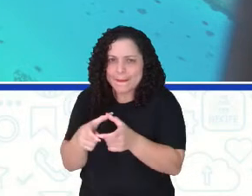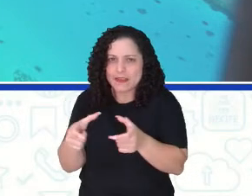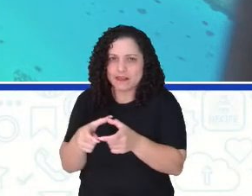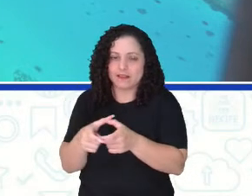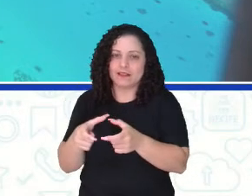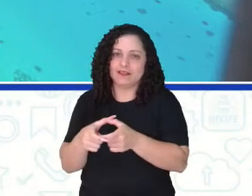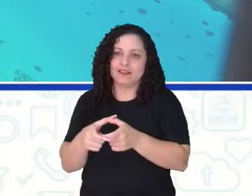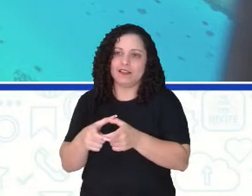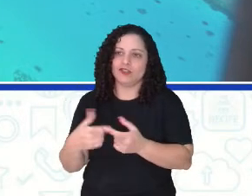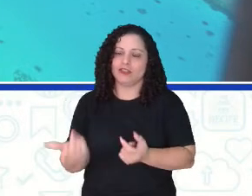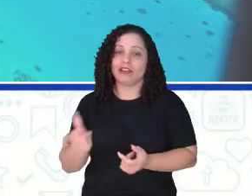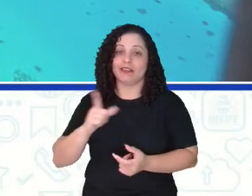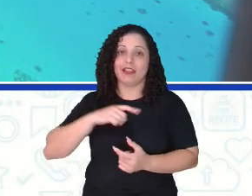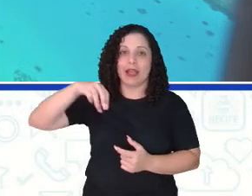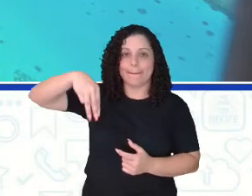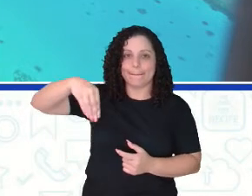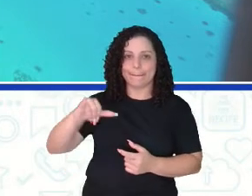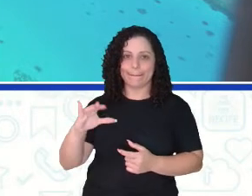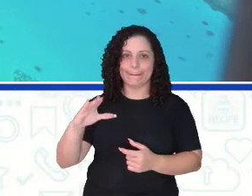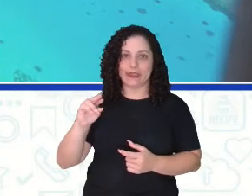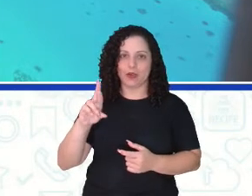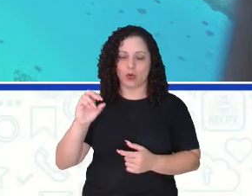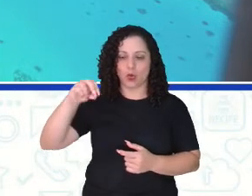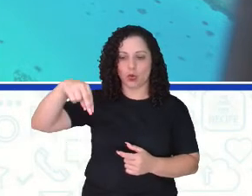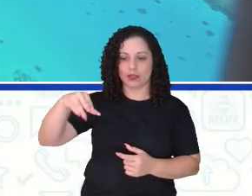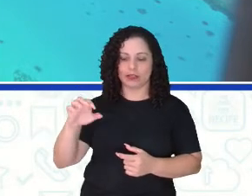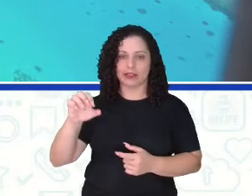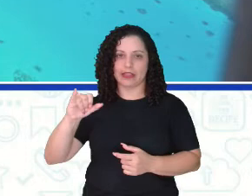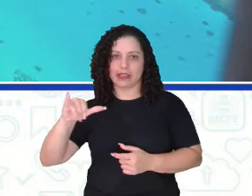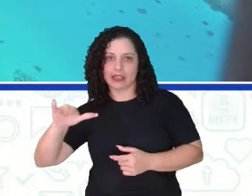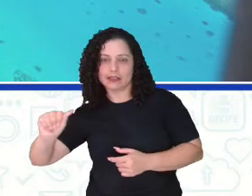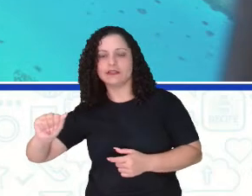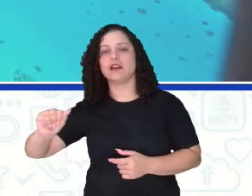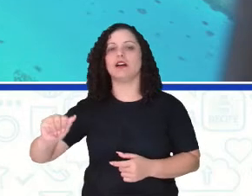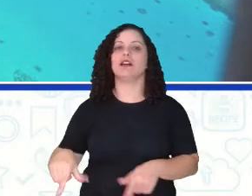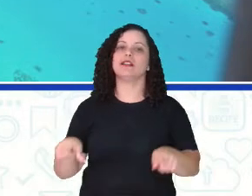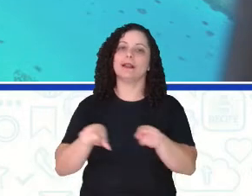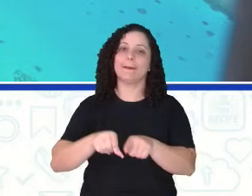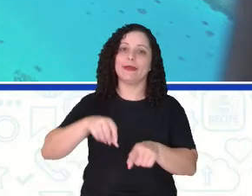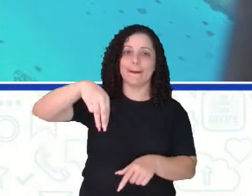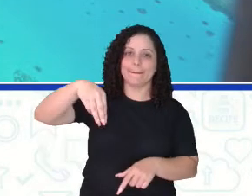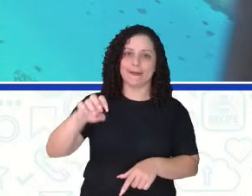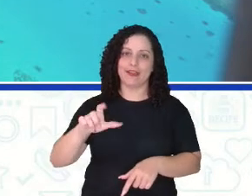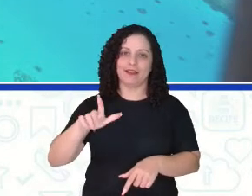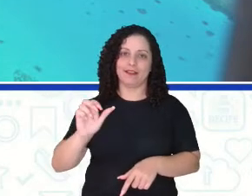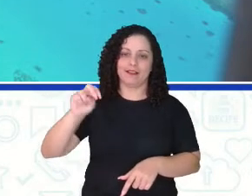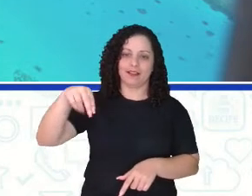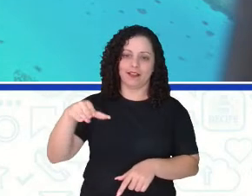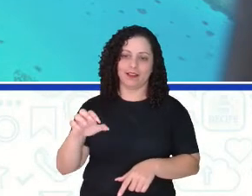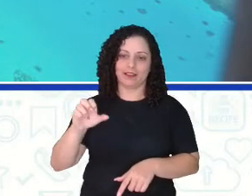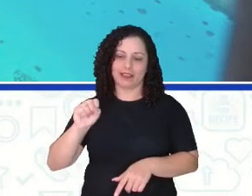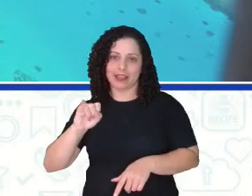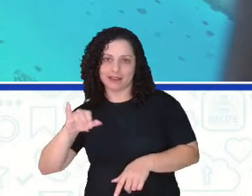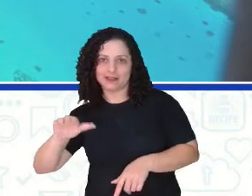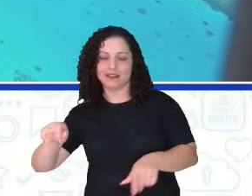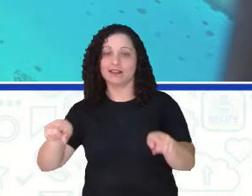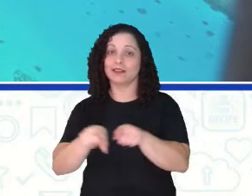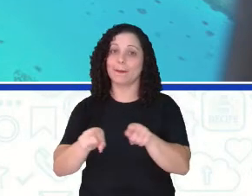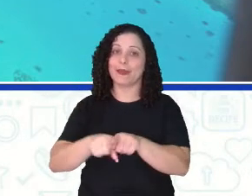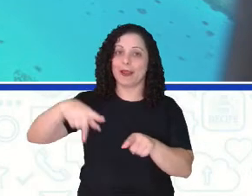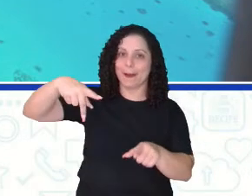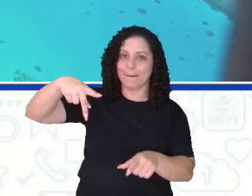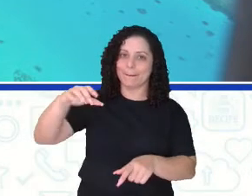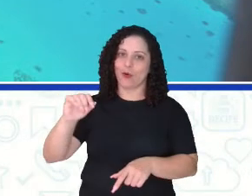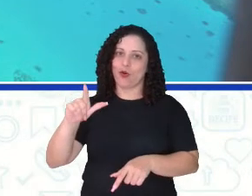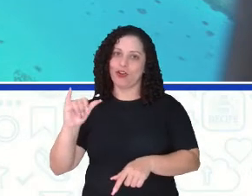a Micronésia, que tem ilhas bem pequenininhas, a Melanésia e a Polinésia.